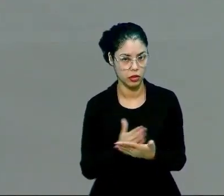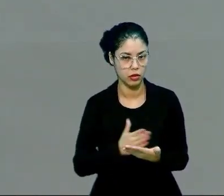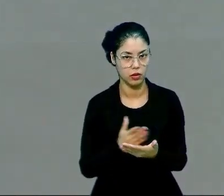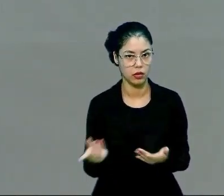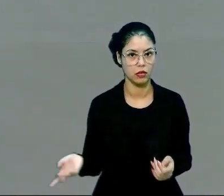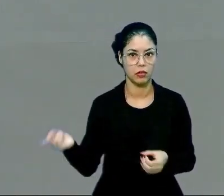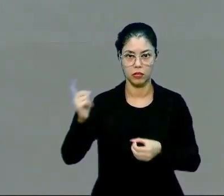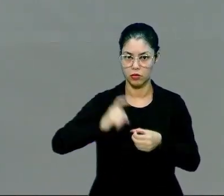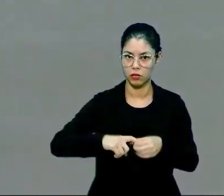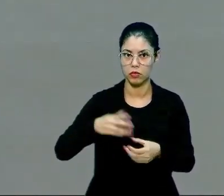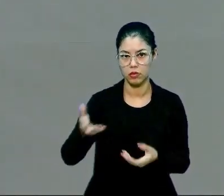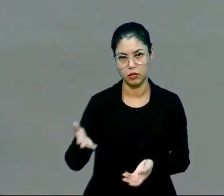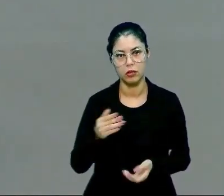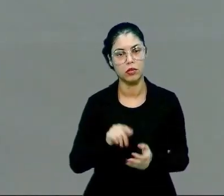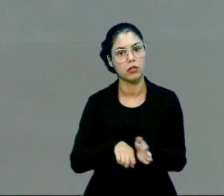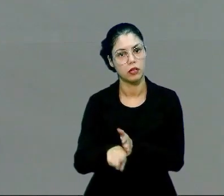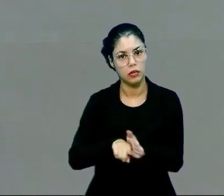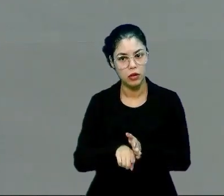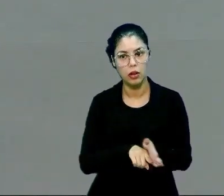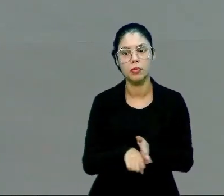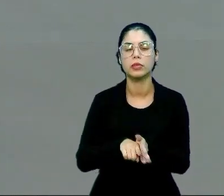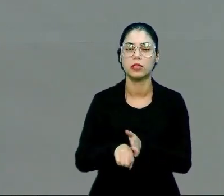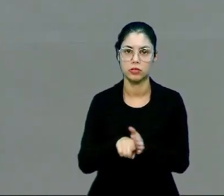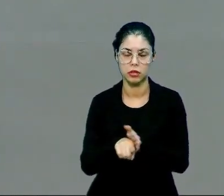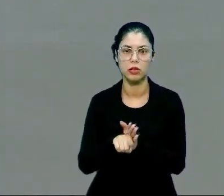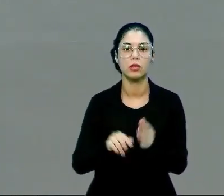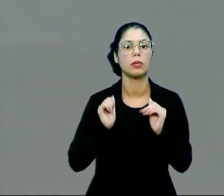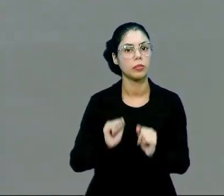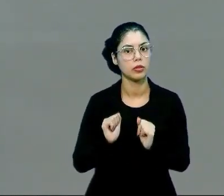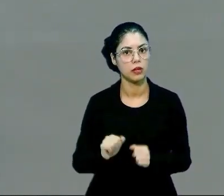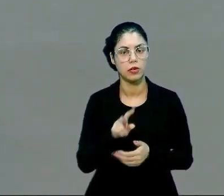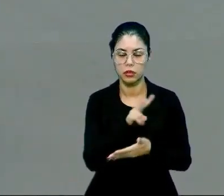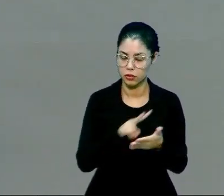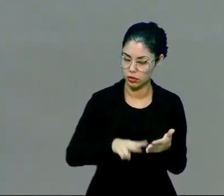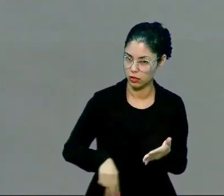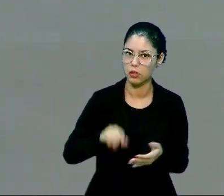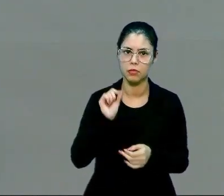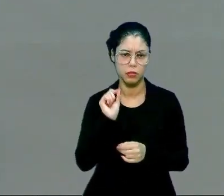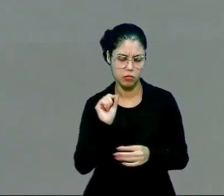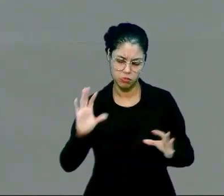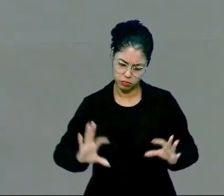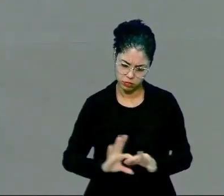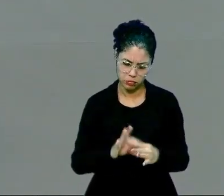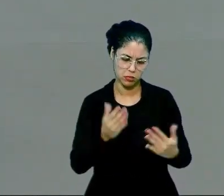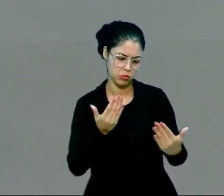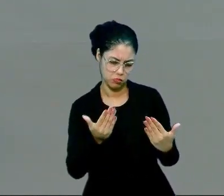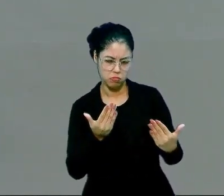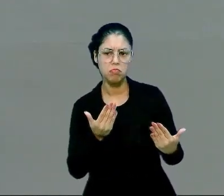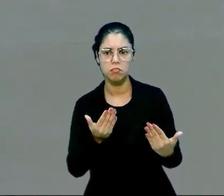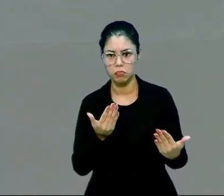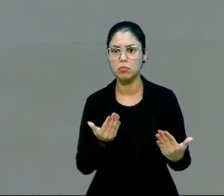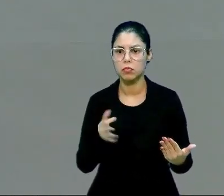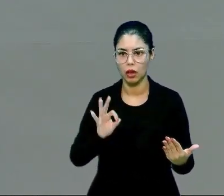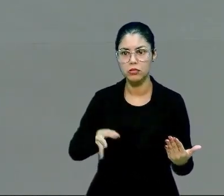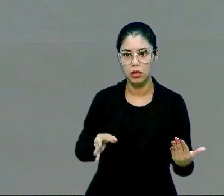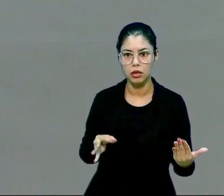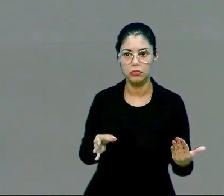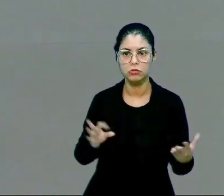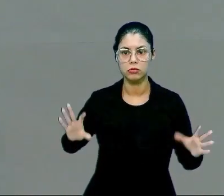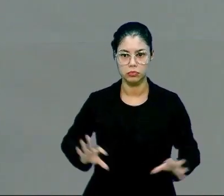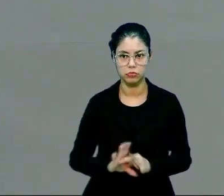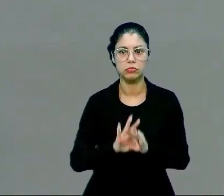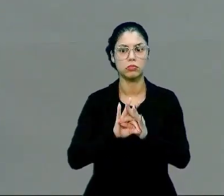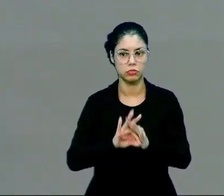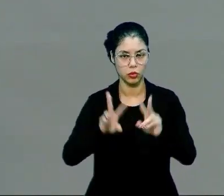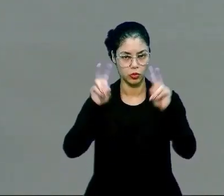que procurar uma fonte que fosse acessível para poder fazer a leitura, para ver se a Maria, ela realmente fez uma relação direta